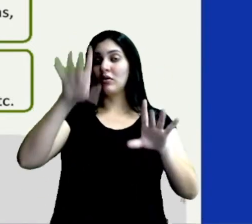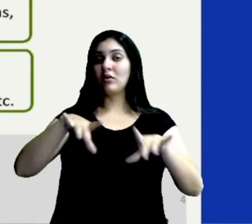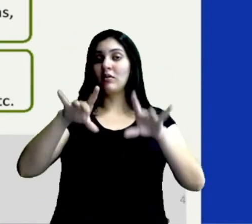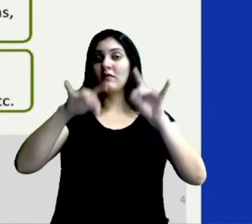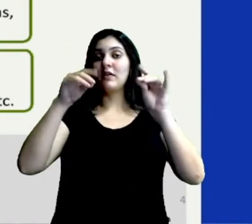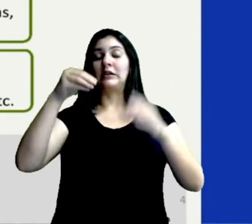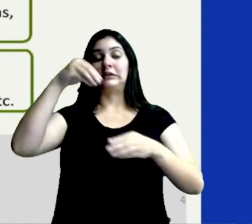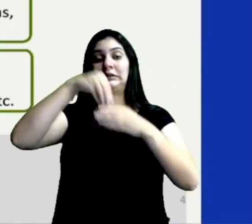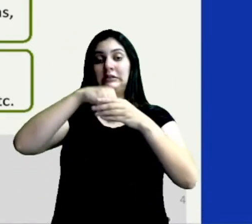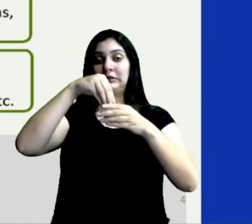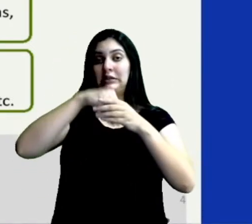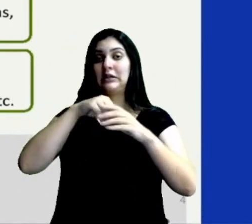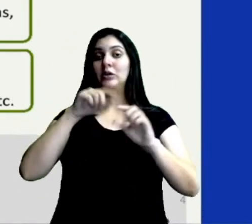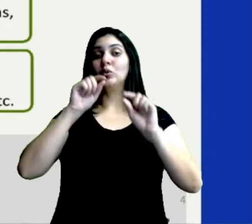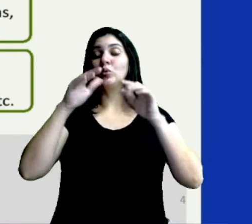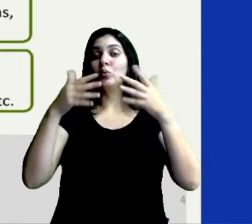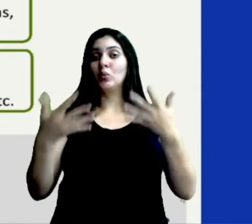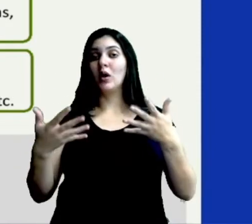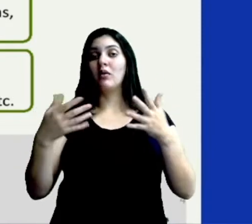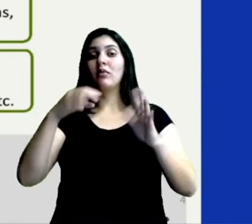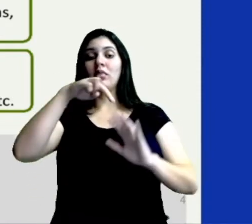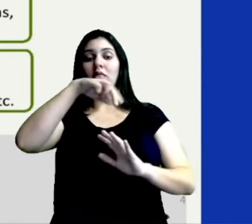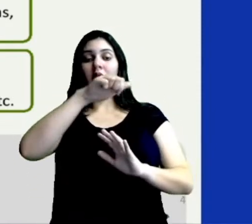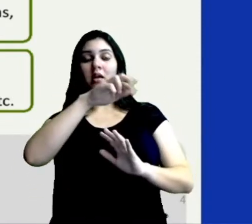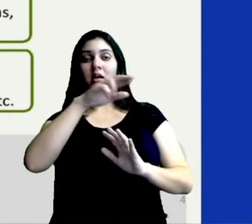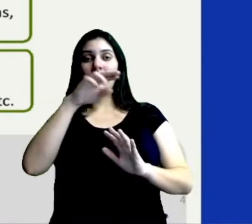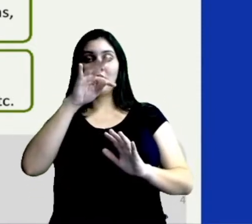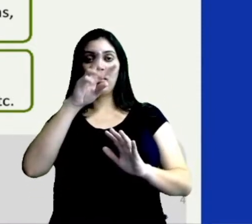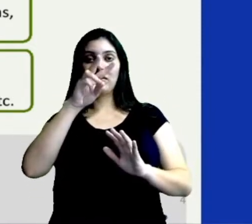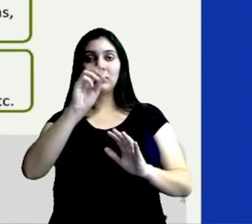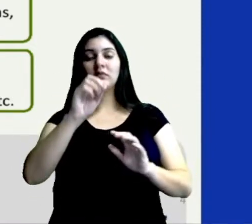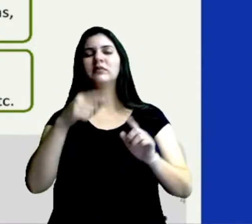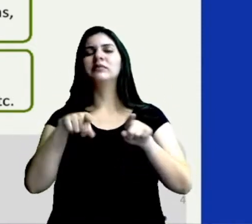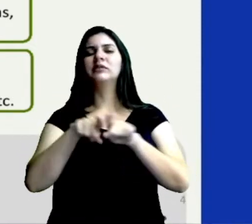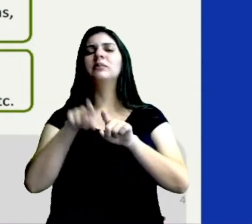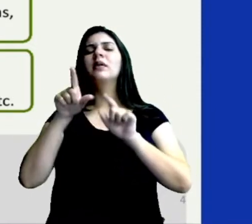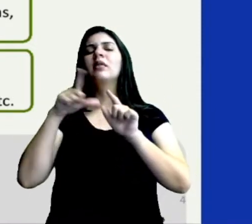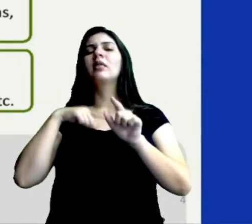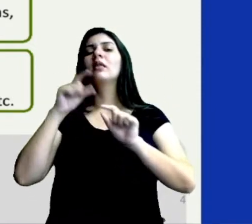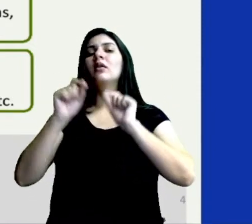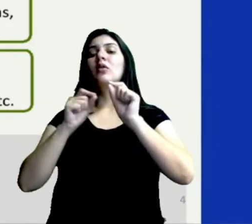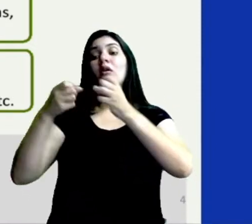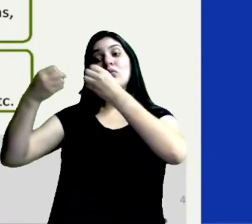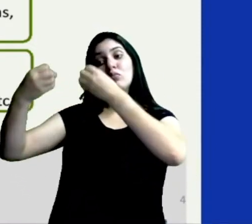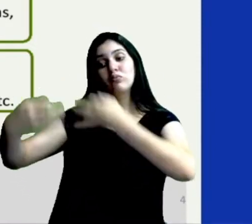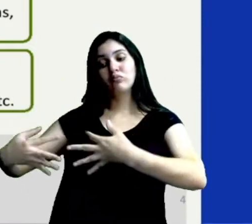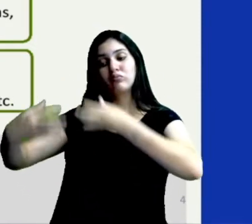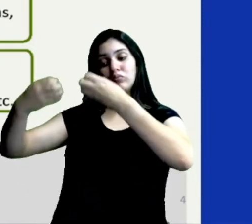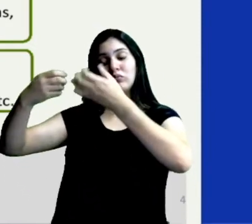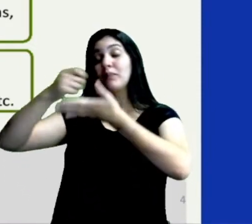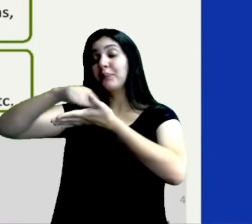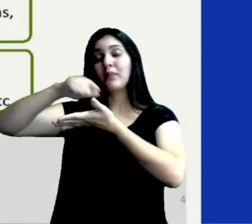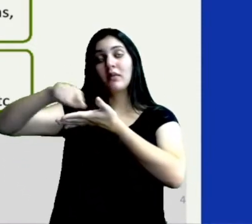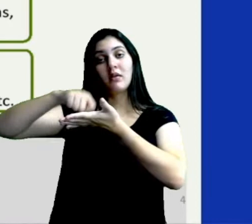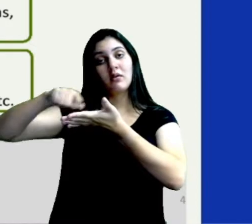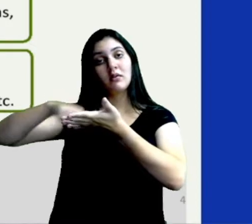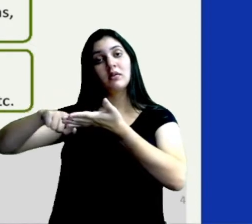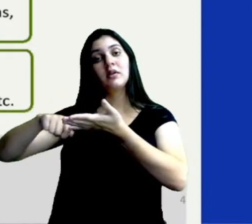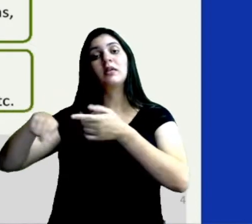também narrativo, né? Temos também o descritivo, que vai ser predominante em gêneros